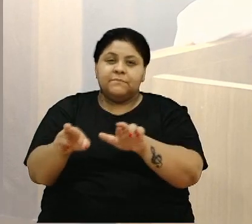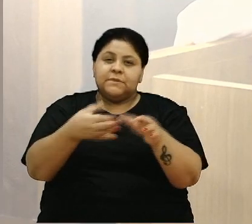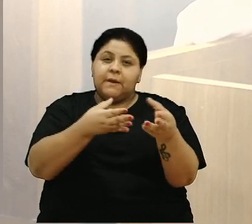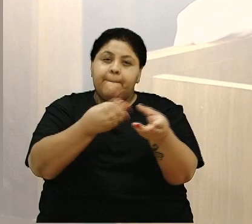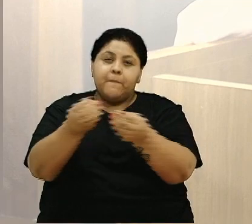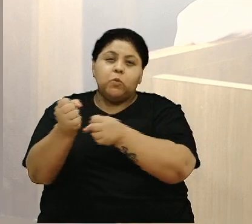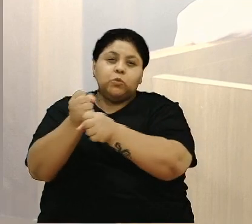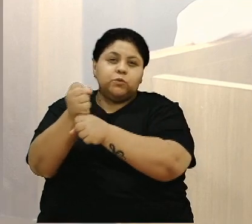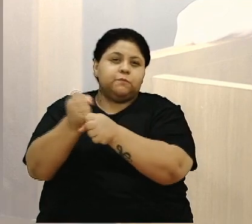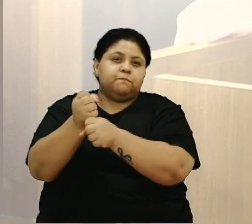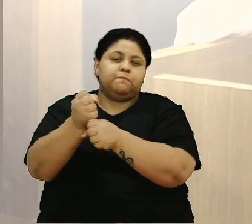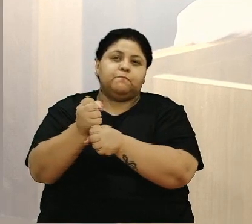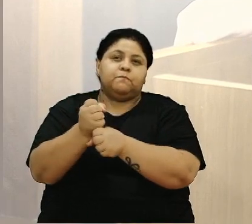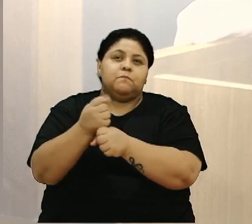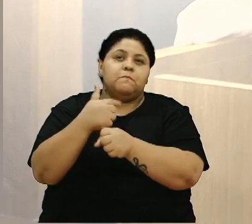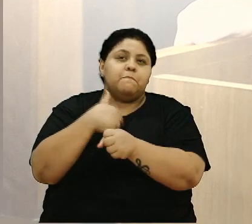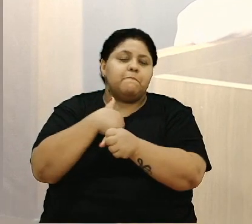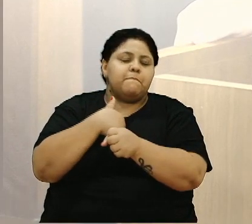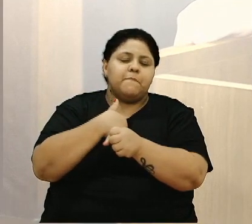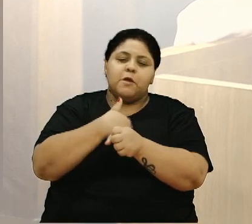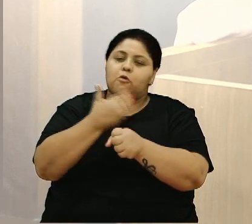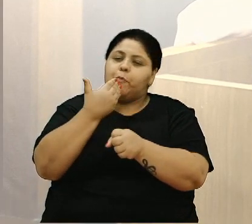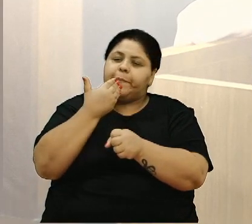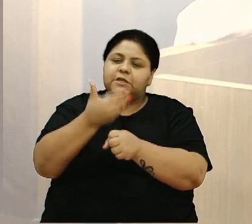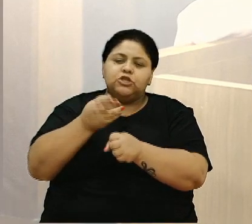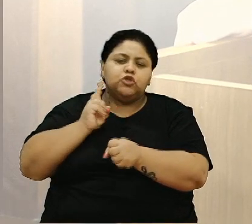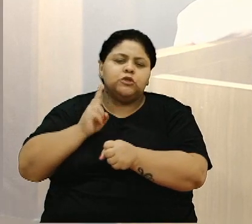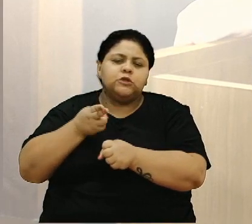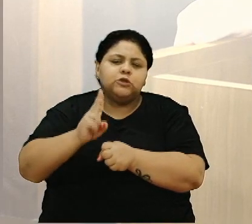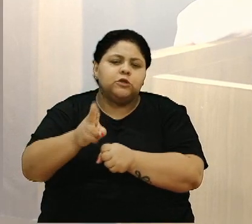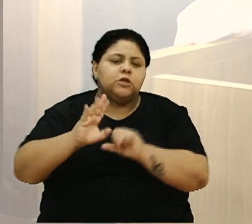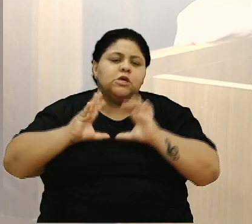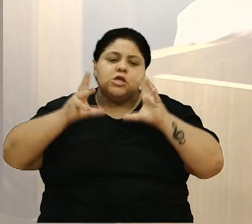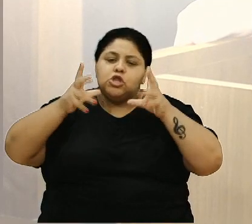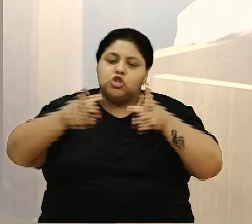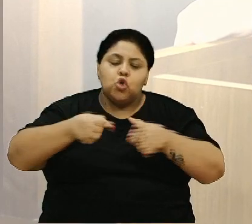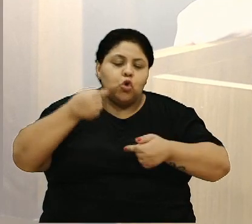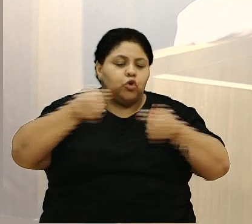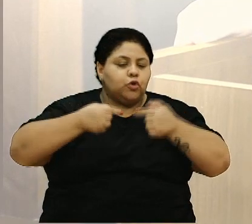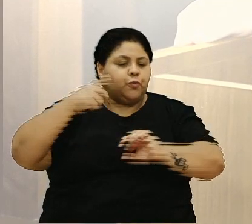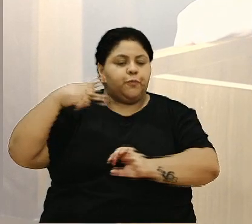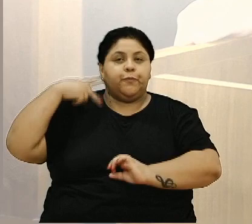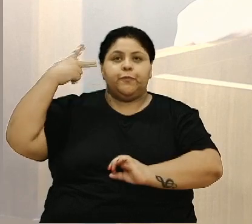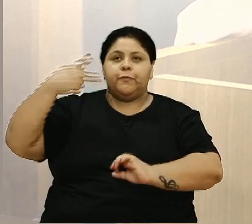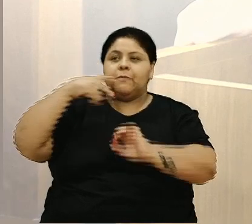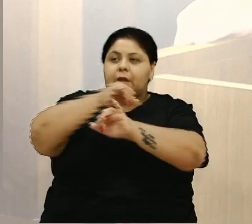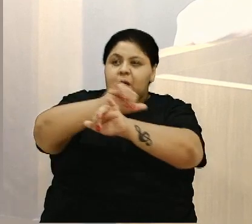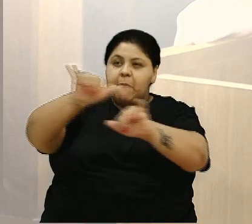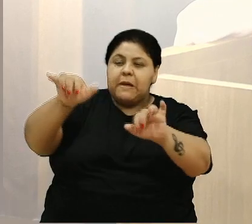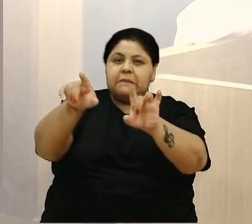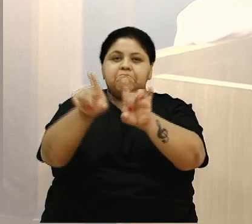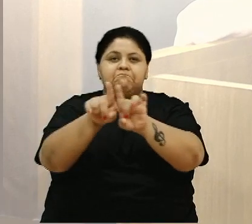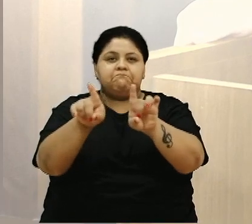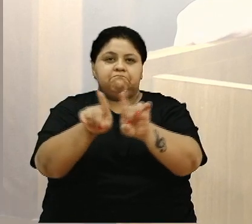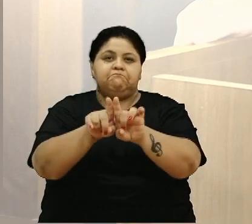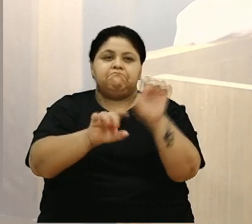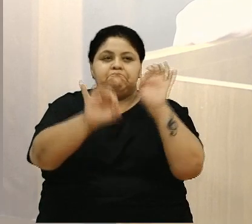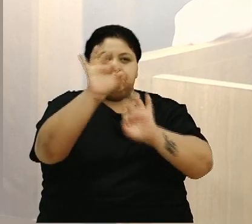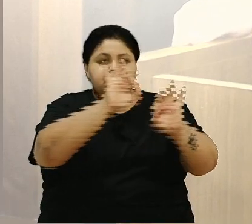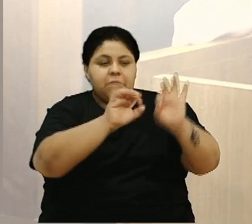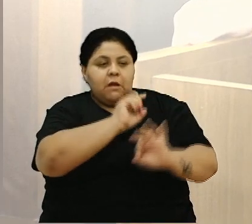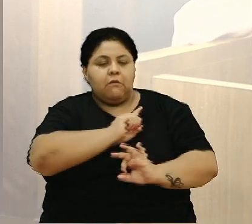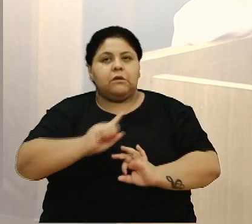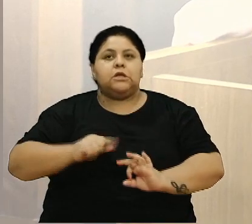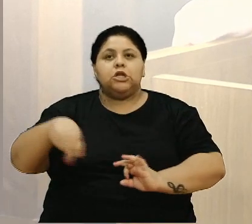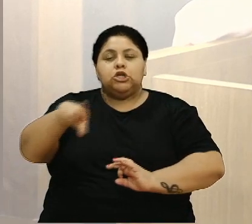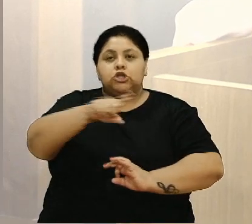e justamente o meu maior pedido sempre foi, em todos os debates políticos, campanhas políticas, planos de governo, que